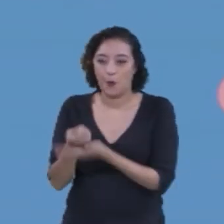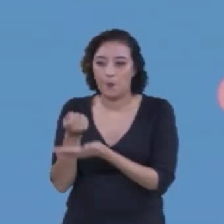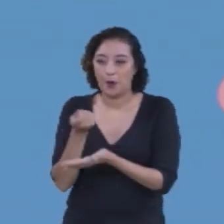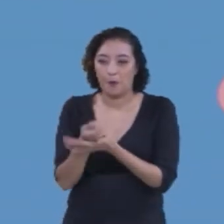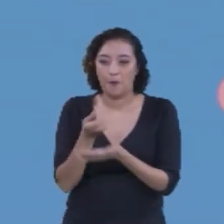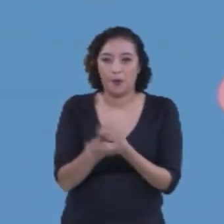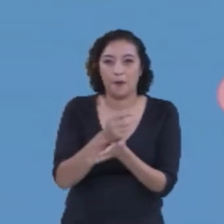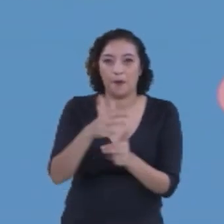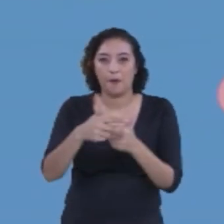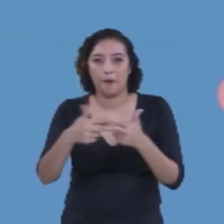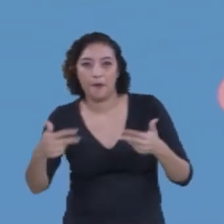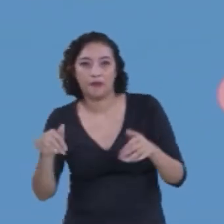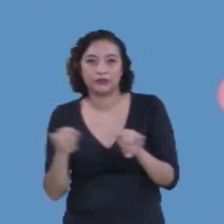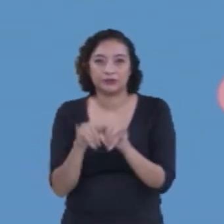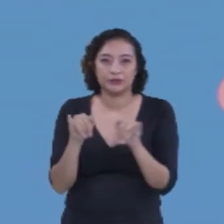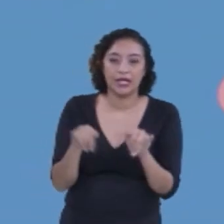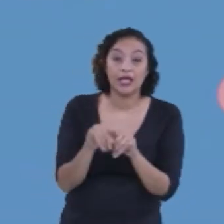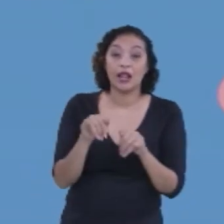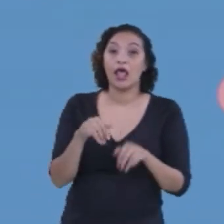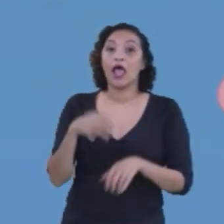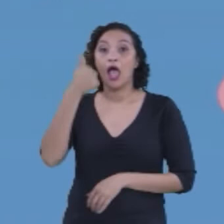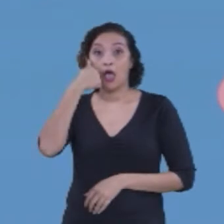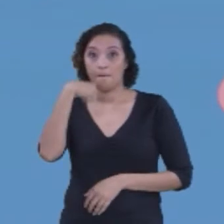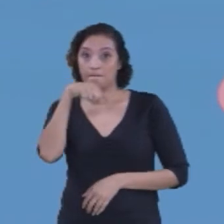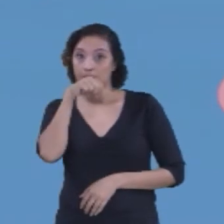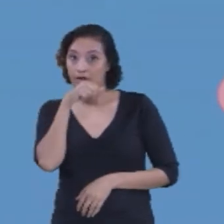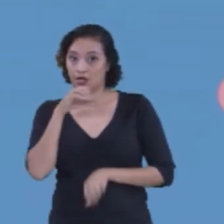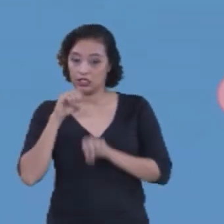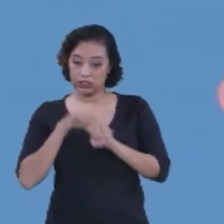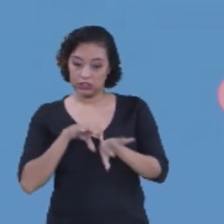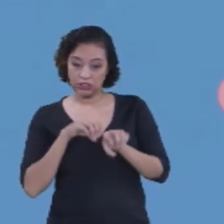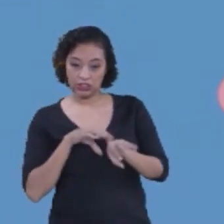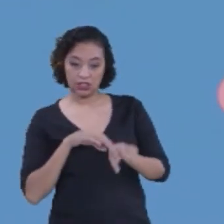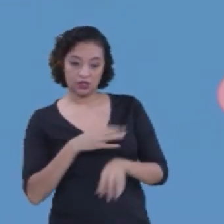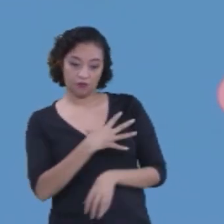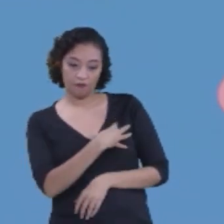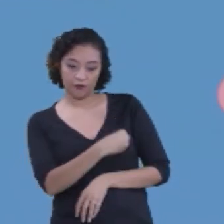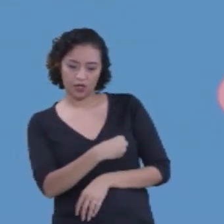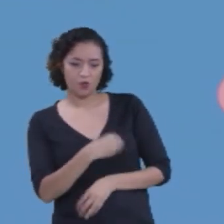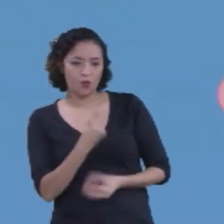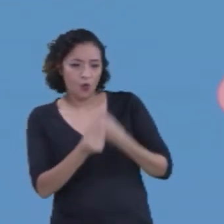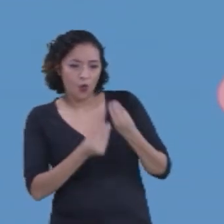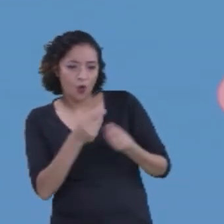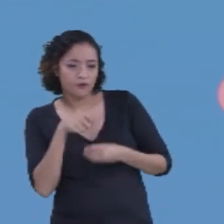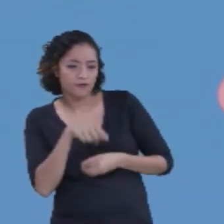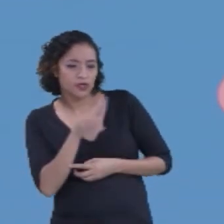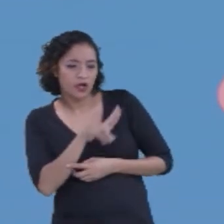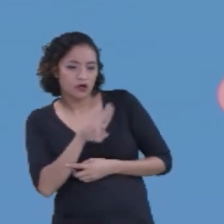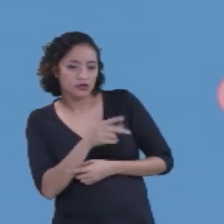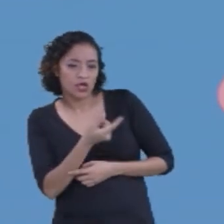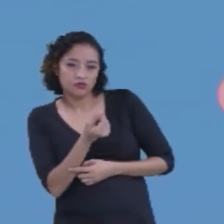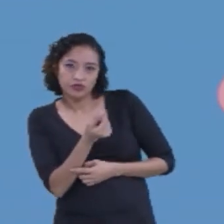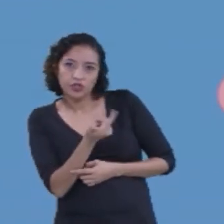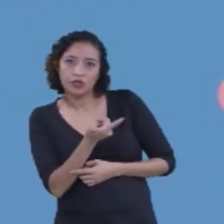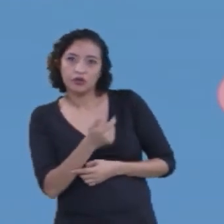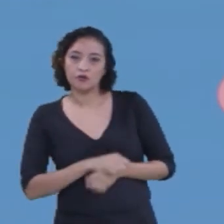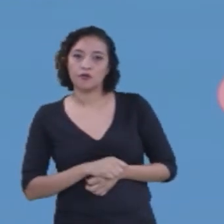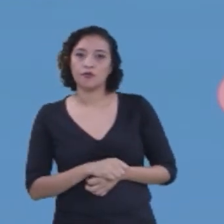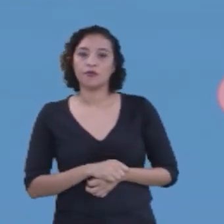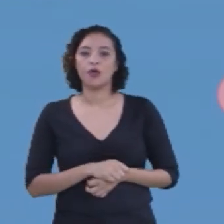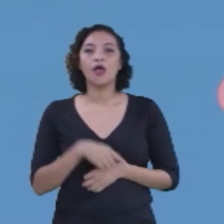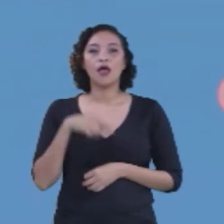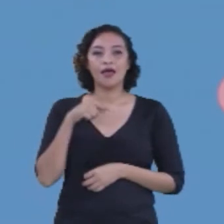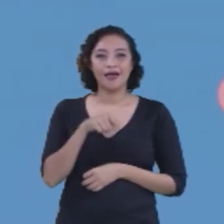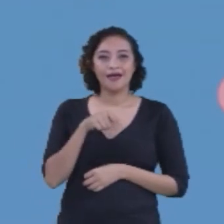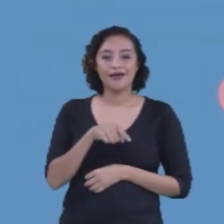uma relação detalhada de como gastava a mesada. Um dia, em que escrevia com muito